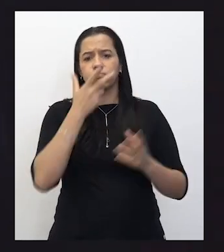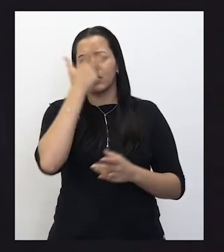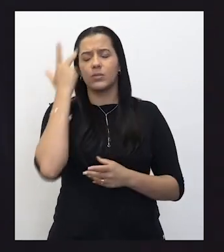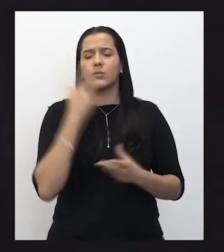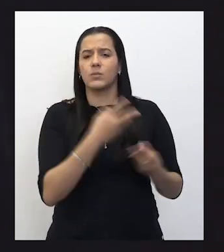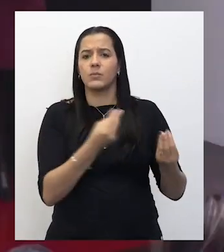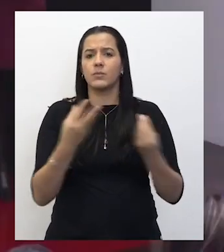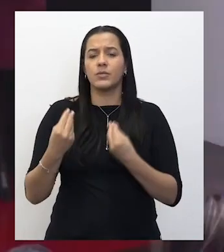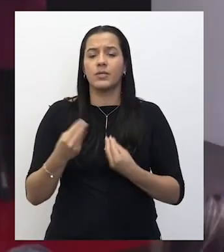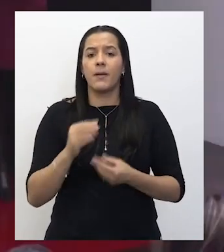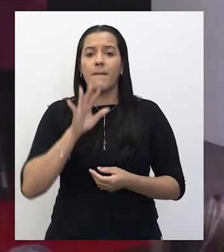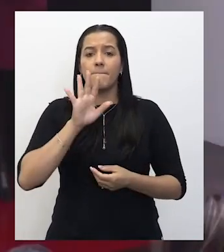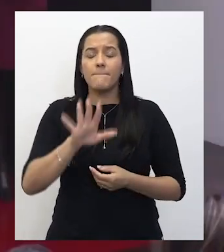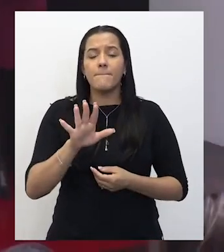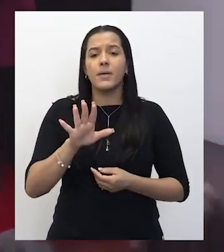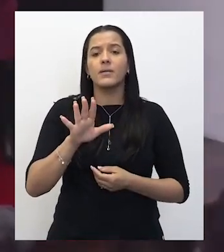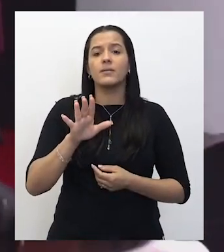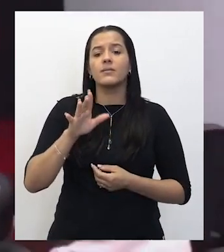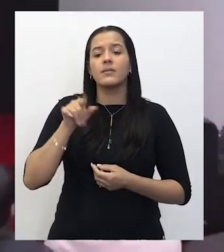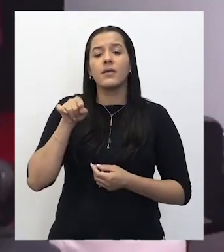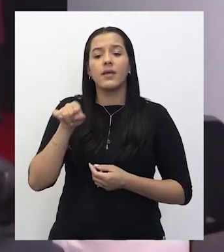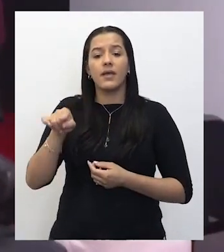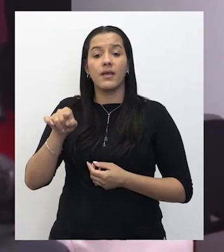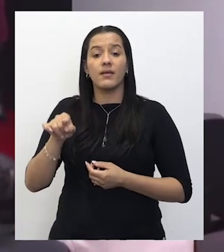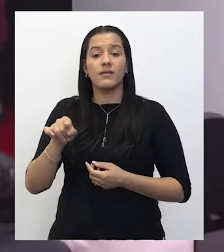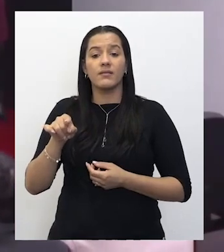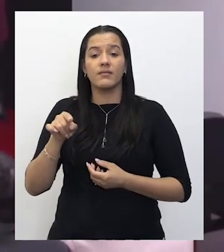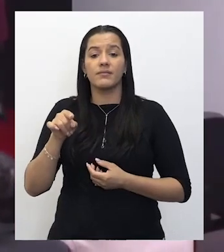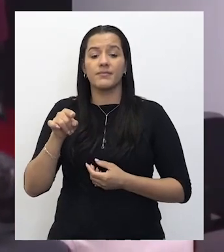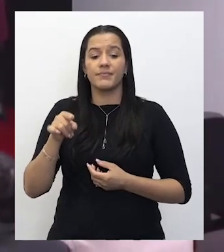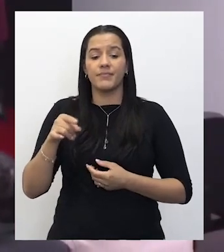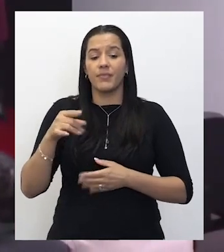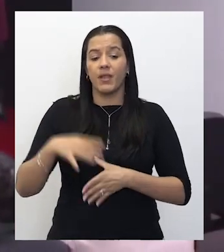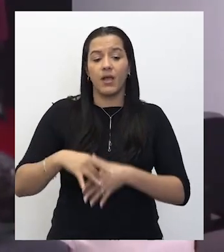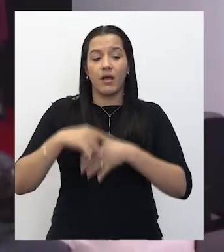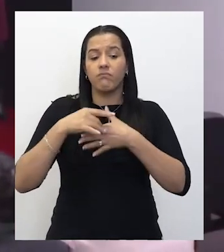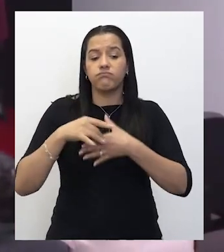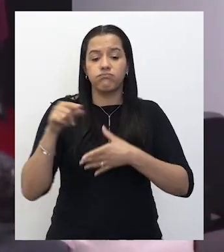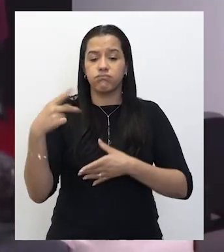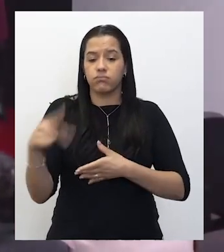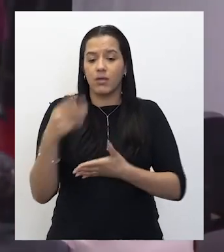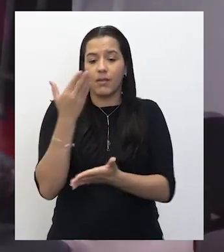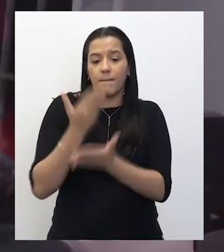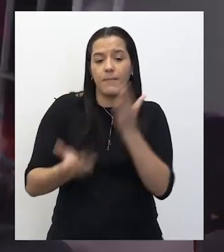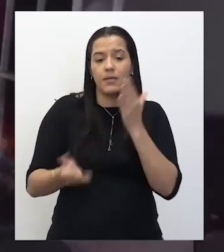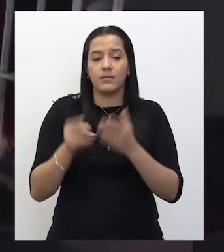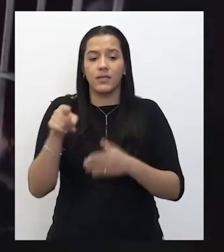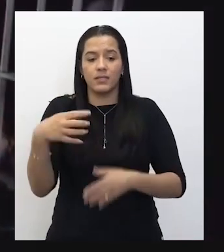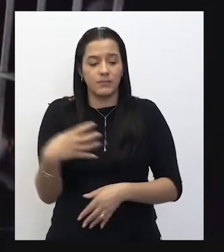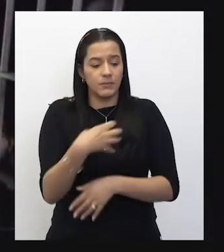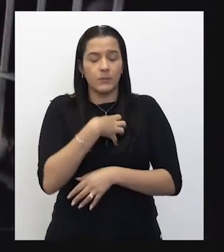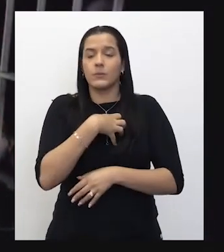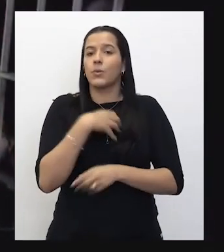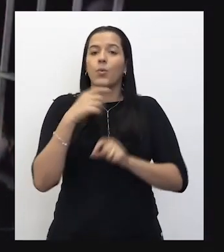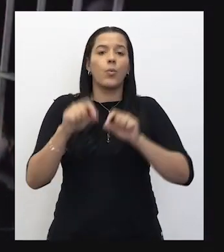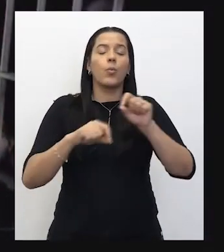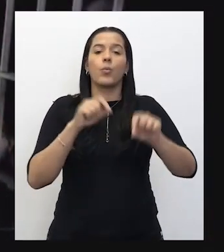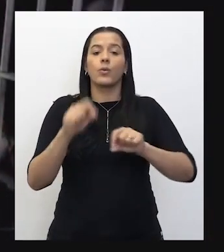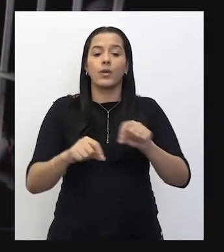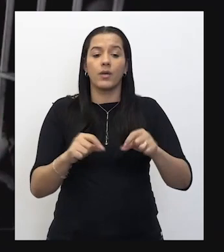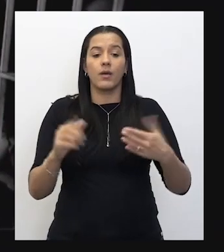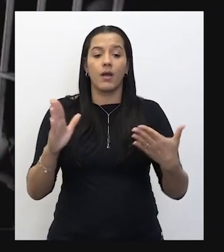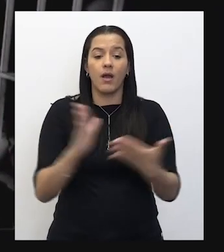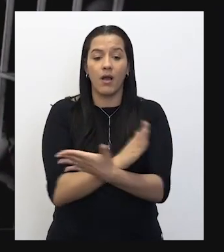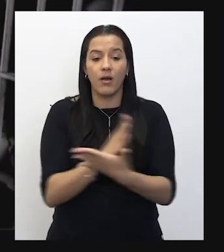pessoas lidam com essa perda vai fazer um impacto muito grande na vida delas. Algumas pessoas, infelizmente,